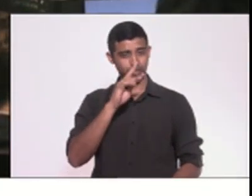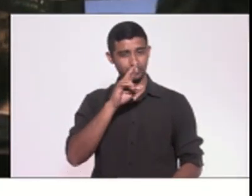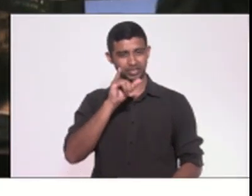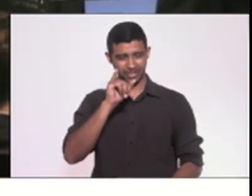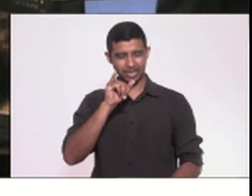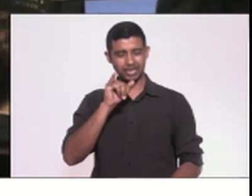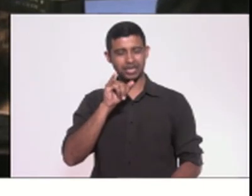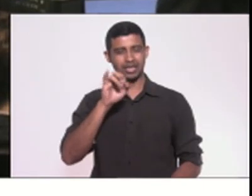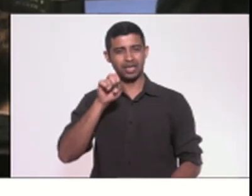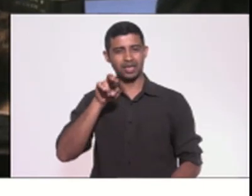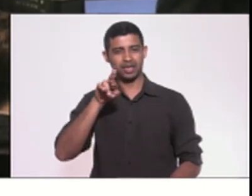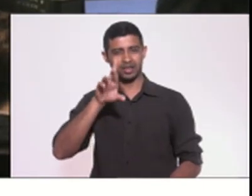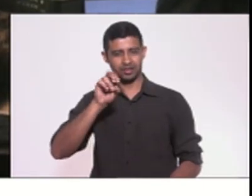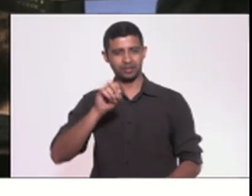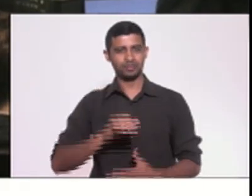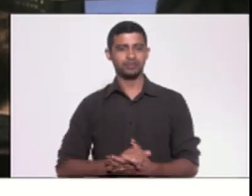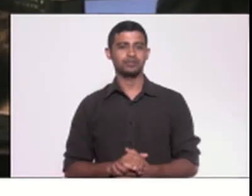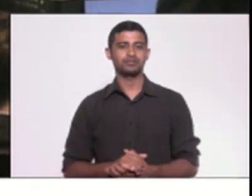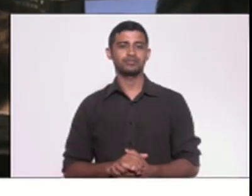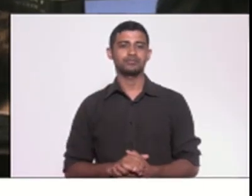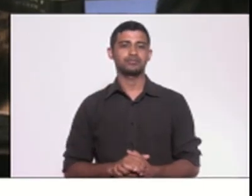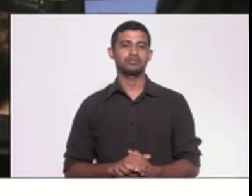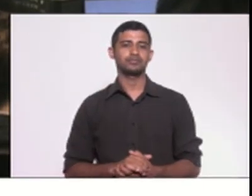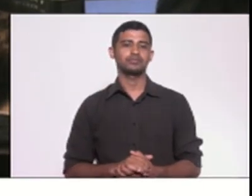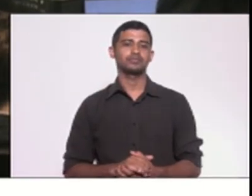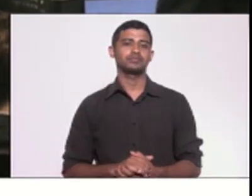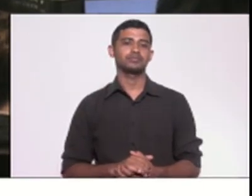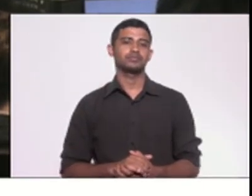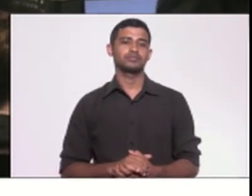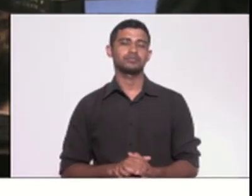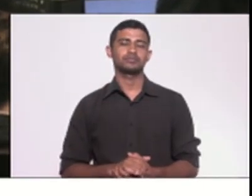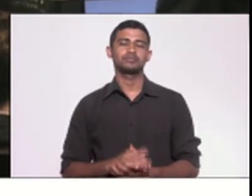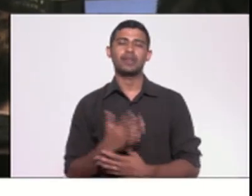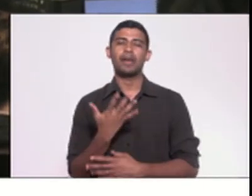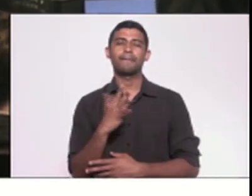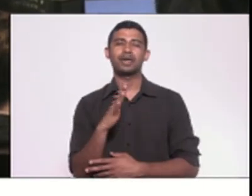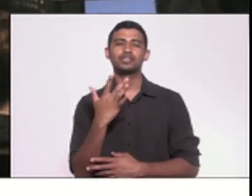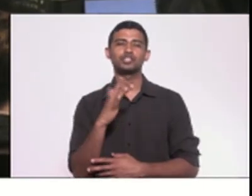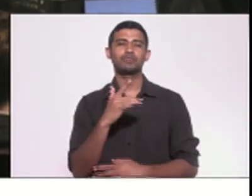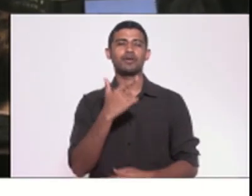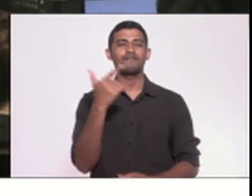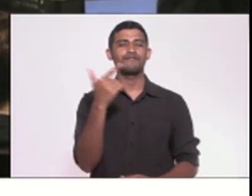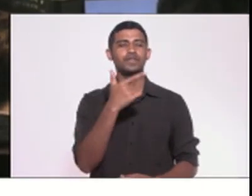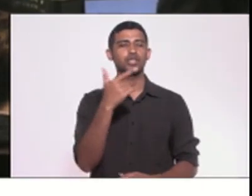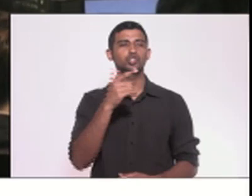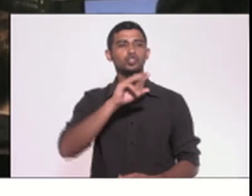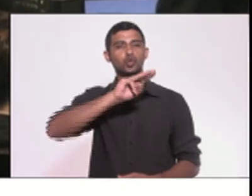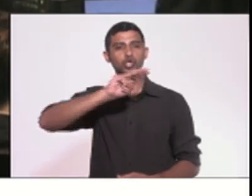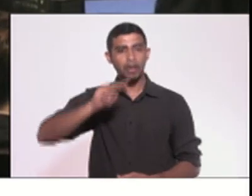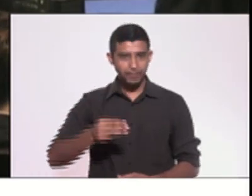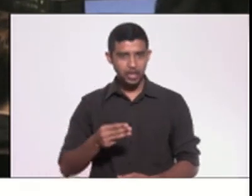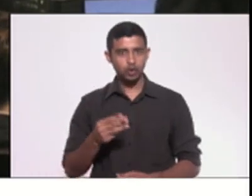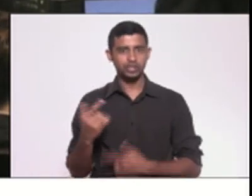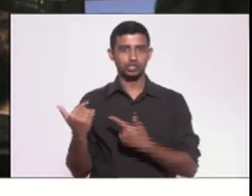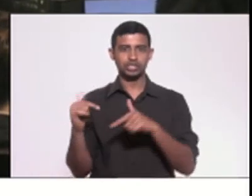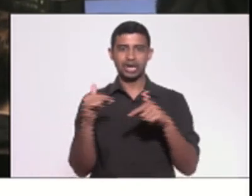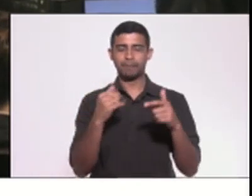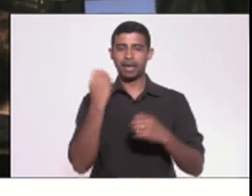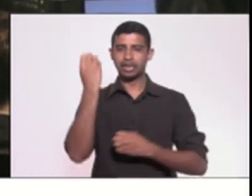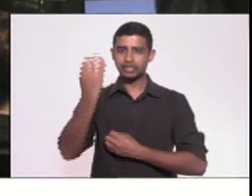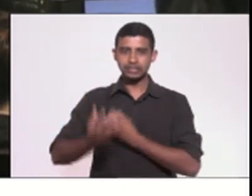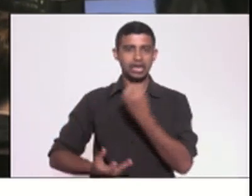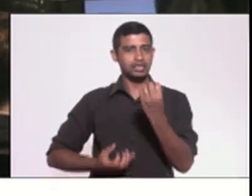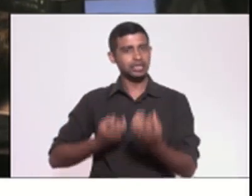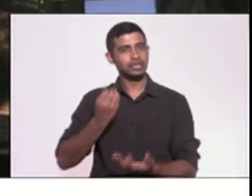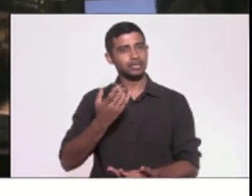são gerados 2 trilhões de euros, gerando em média 22 milhões de emprego. A